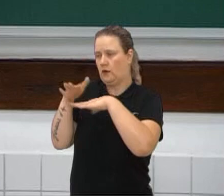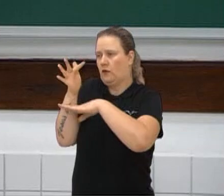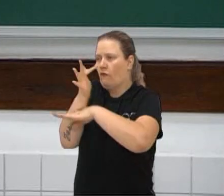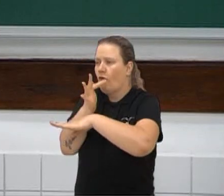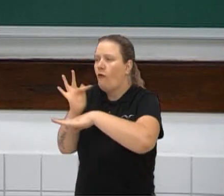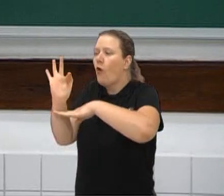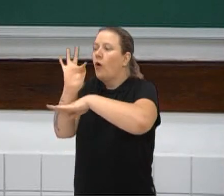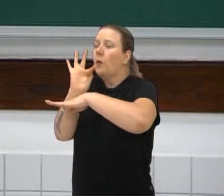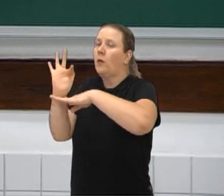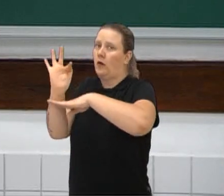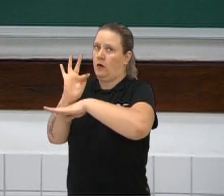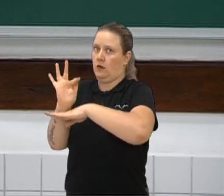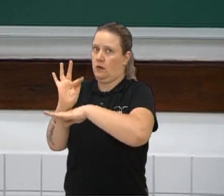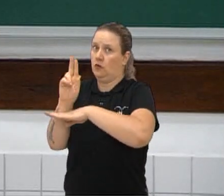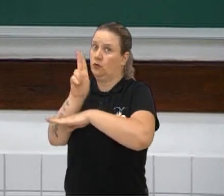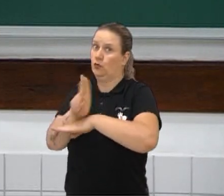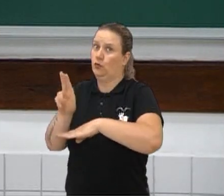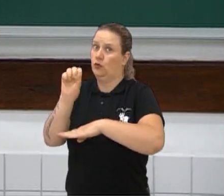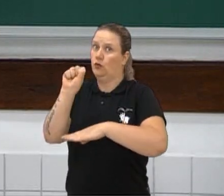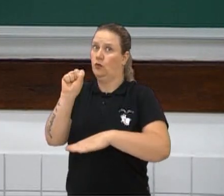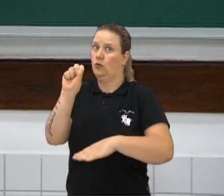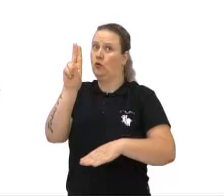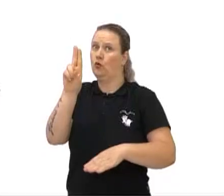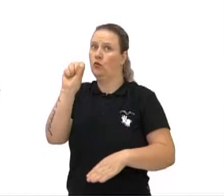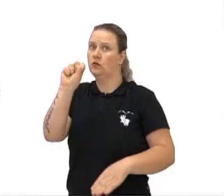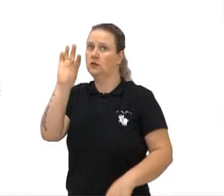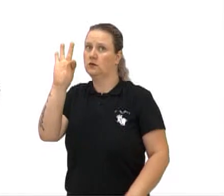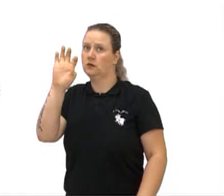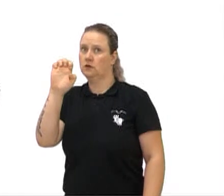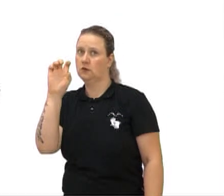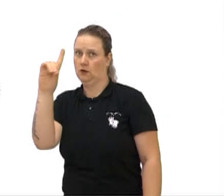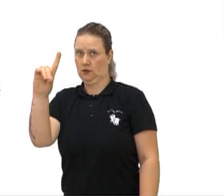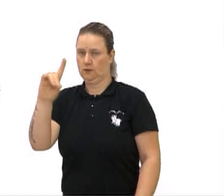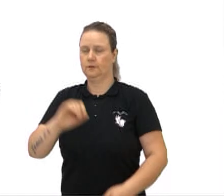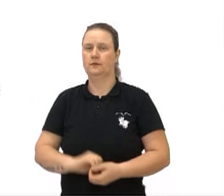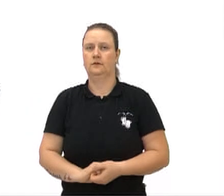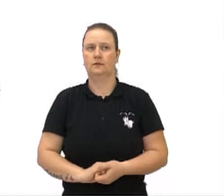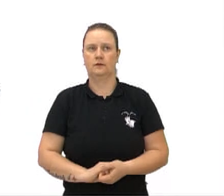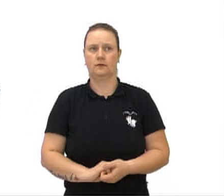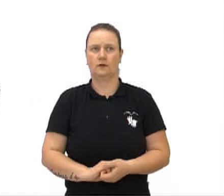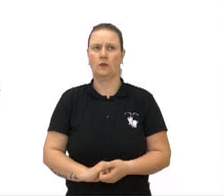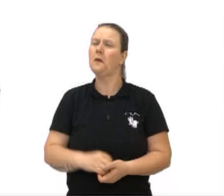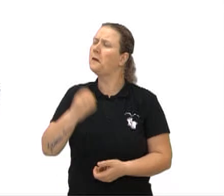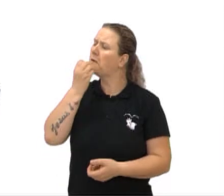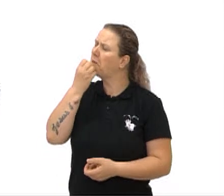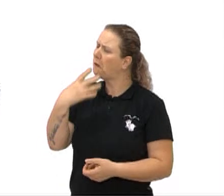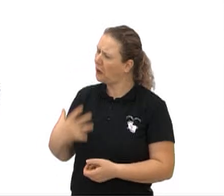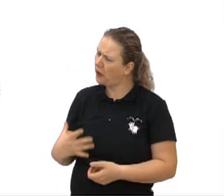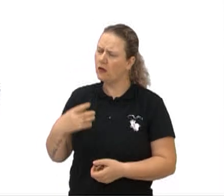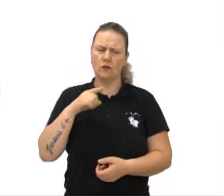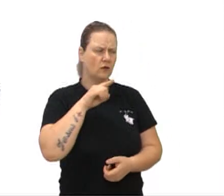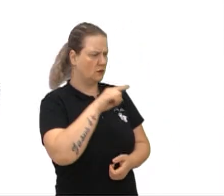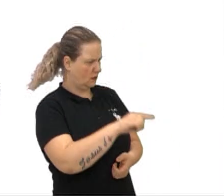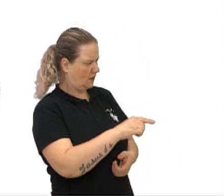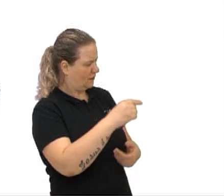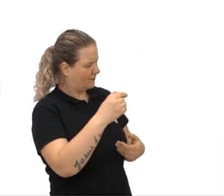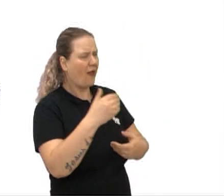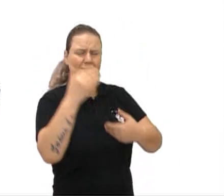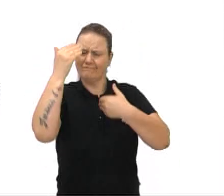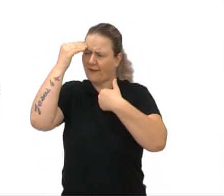a gente utiliza o usted. Continuando, tudo bem, e você? Muito bem,